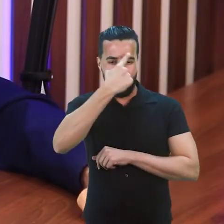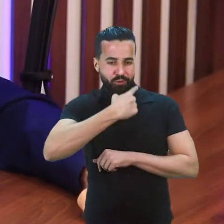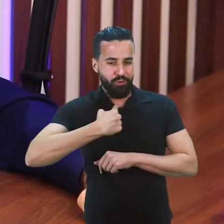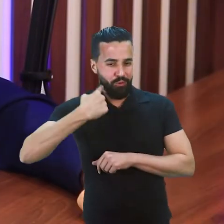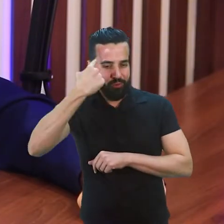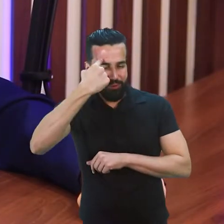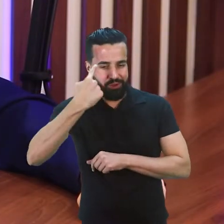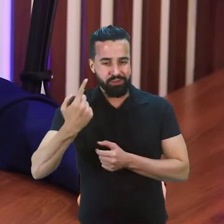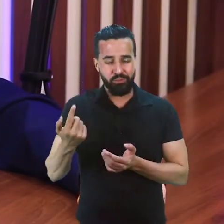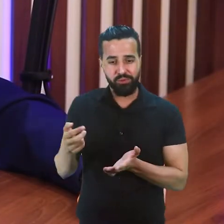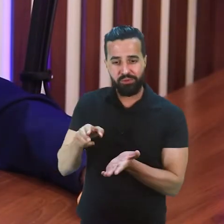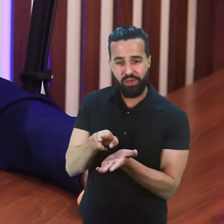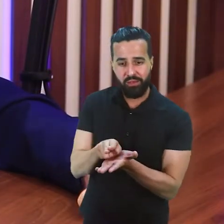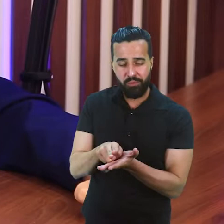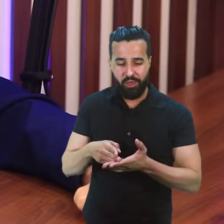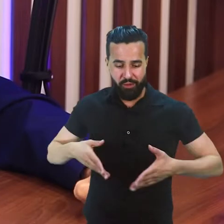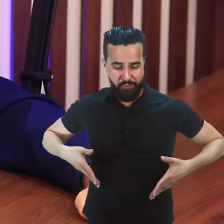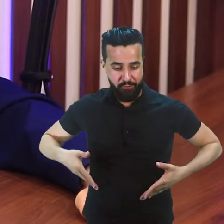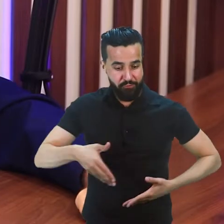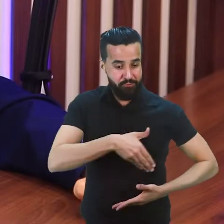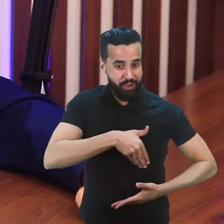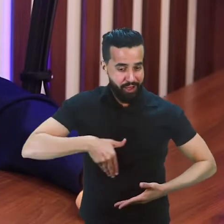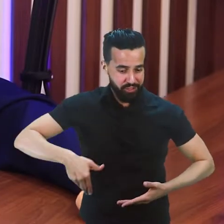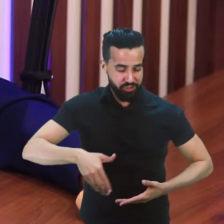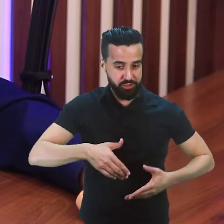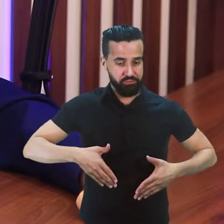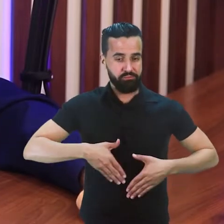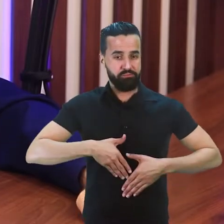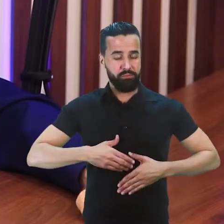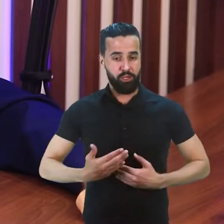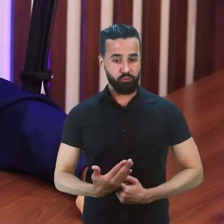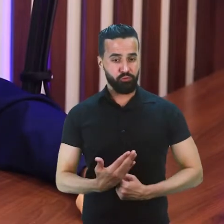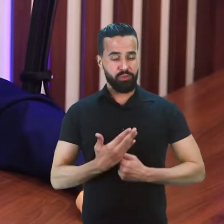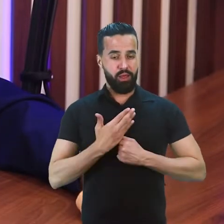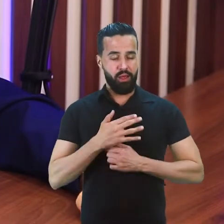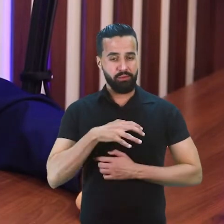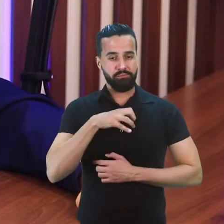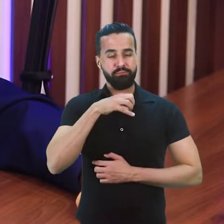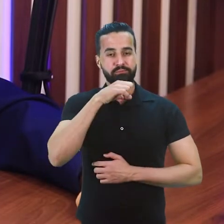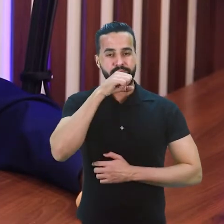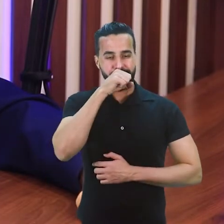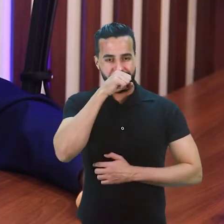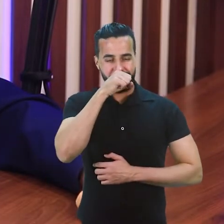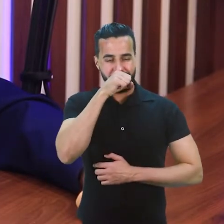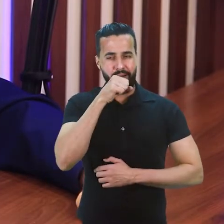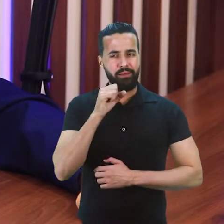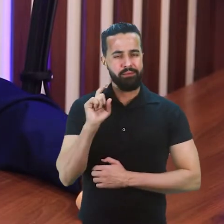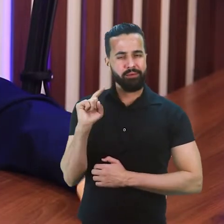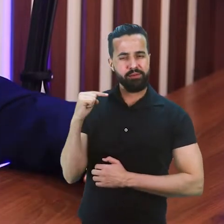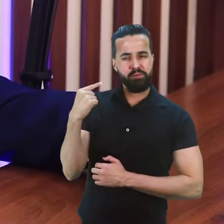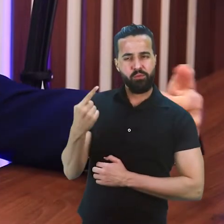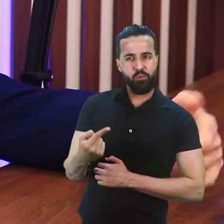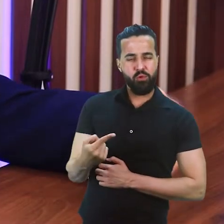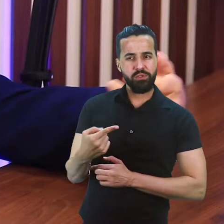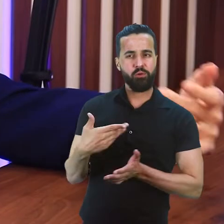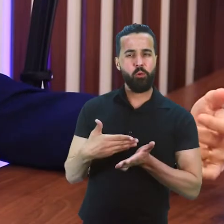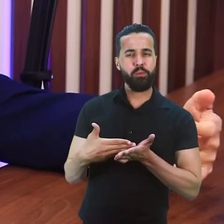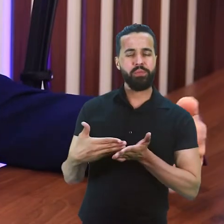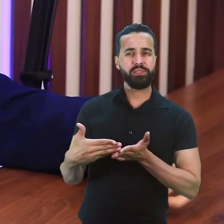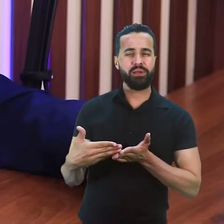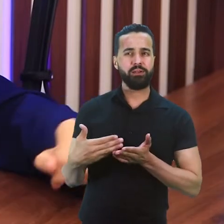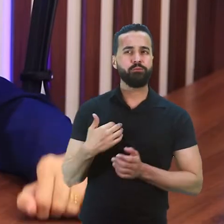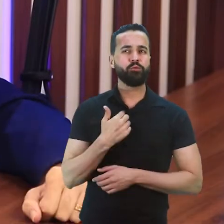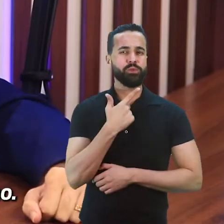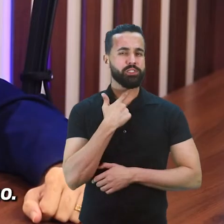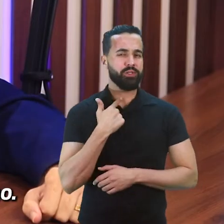descansada, usava a faixa abdominal para ajudar na respiração, né? Aí eu comecei a querer ocupar minha cabeça com alguma